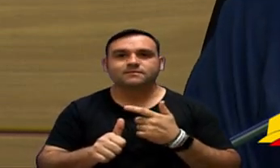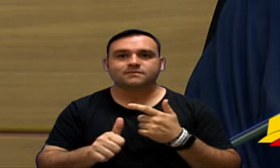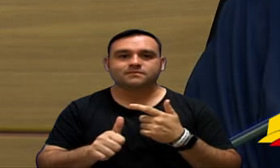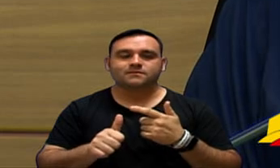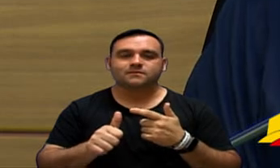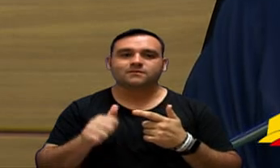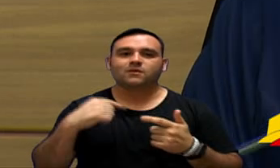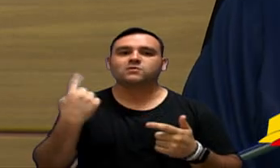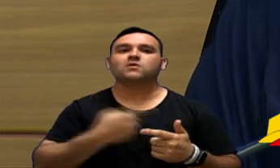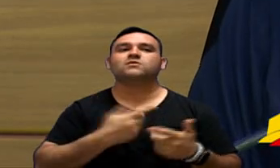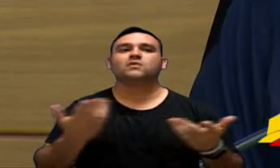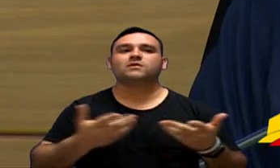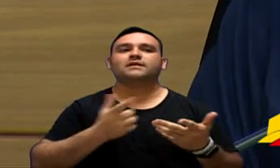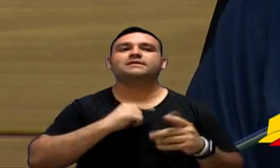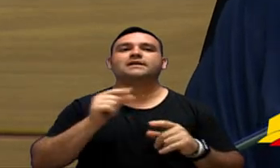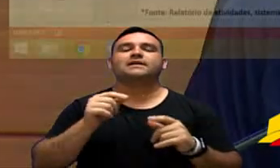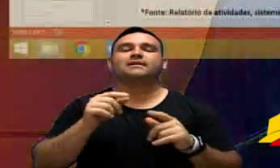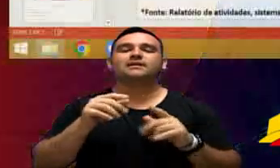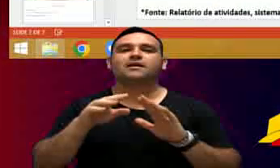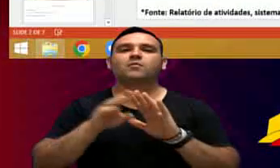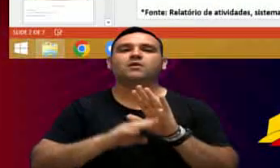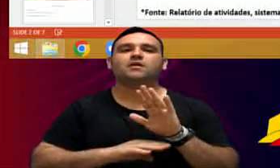Primeiro ponto que nós temos aqui é o programa